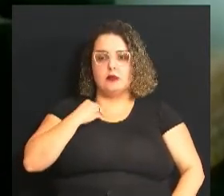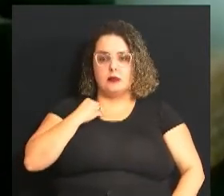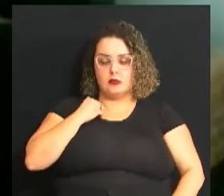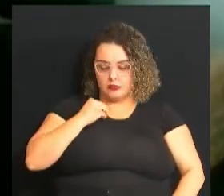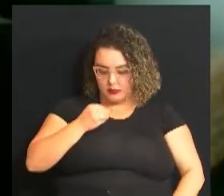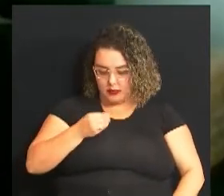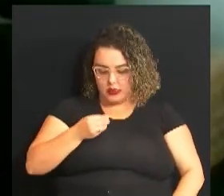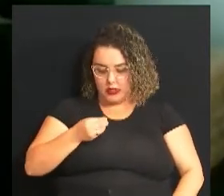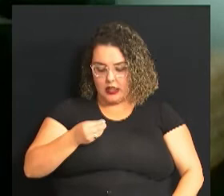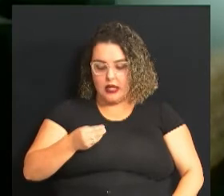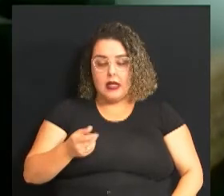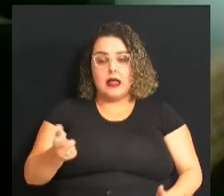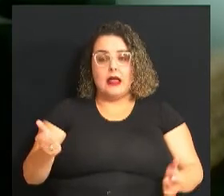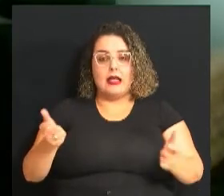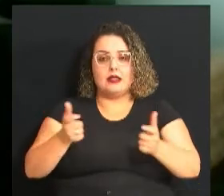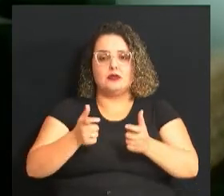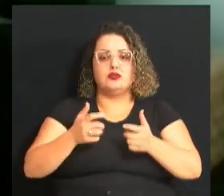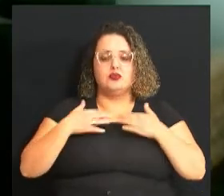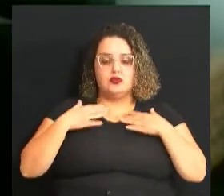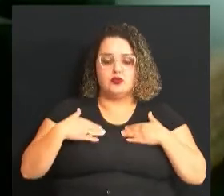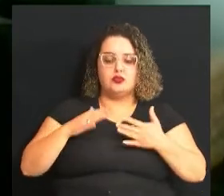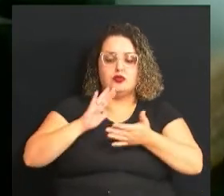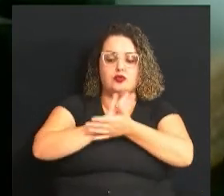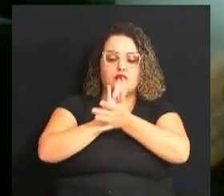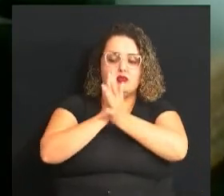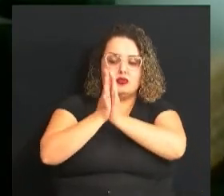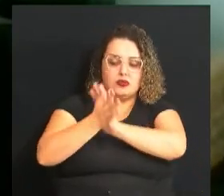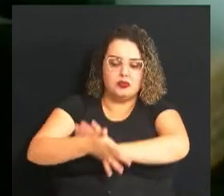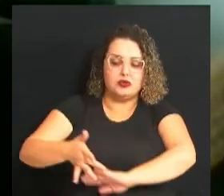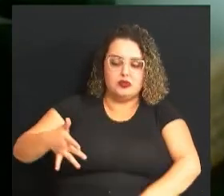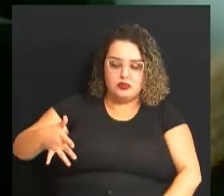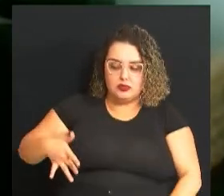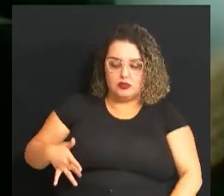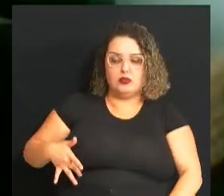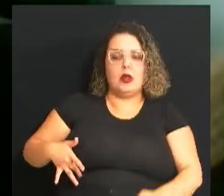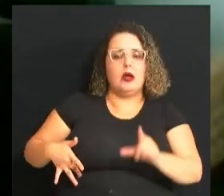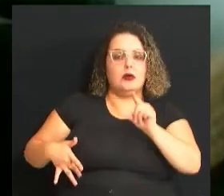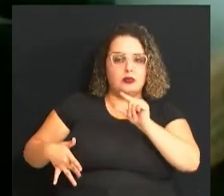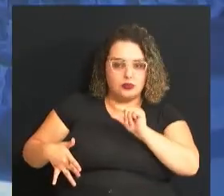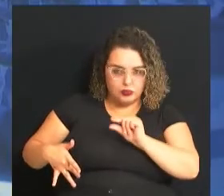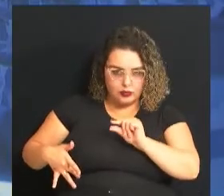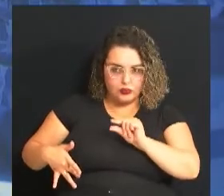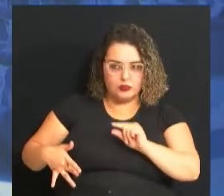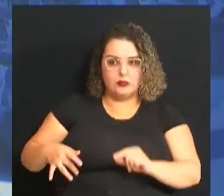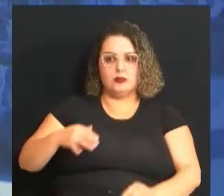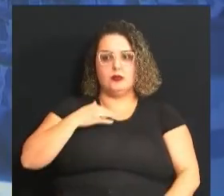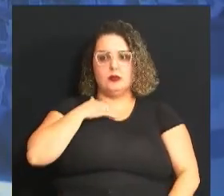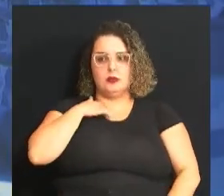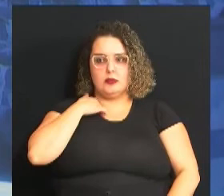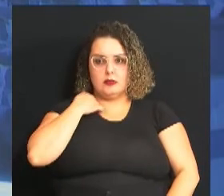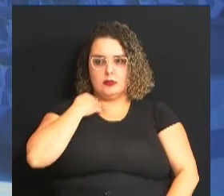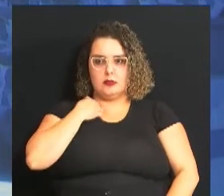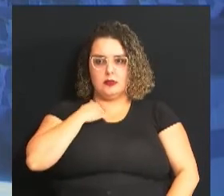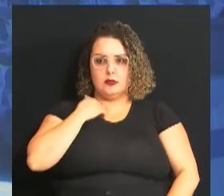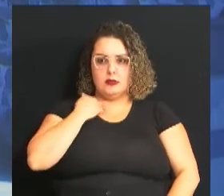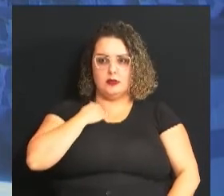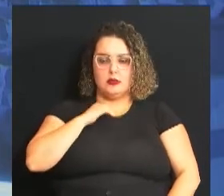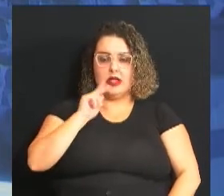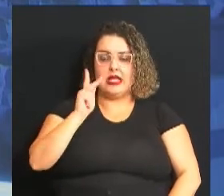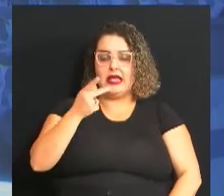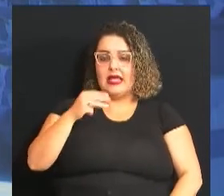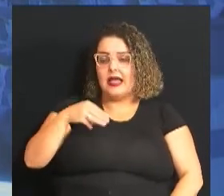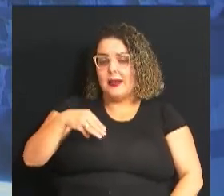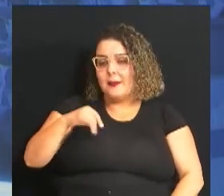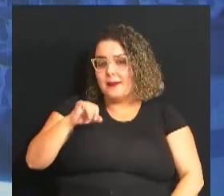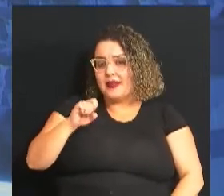resposta exagerada do corpo contra o próprio fígado. Entendi. E falar um pouquinho agora sobre a hepatite